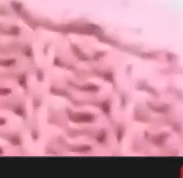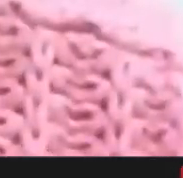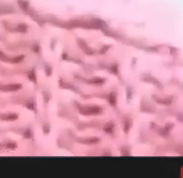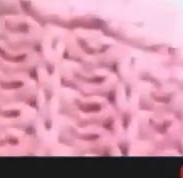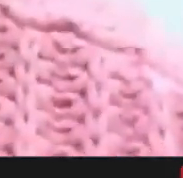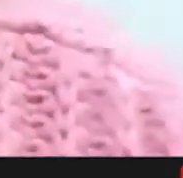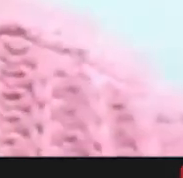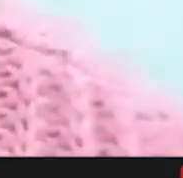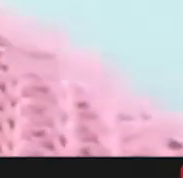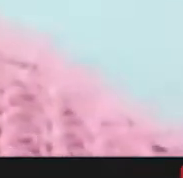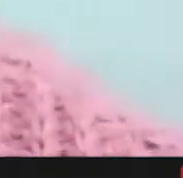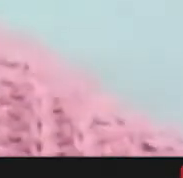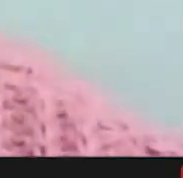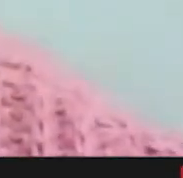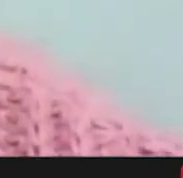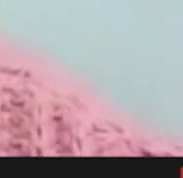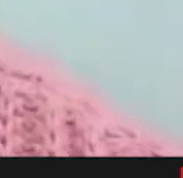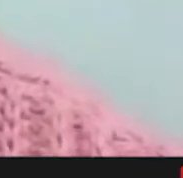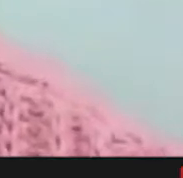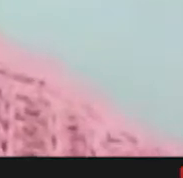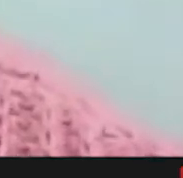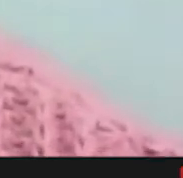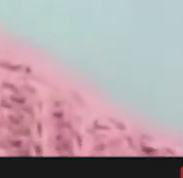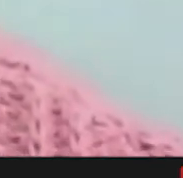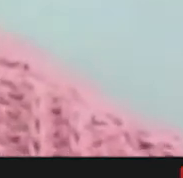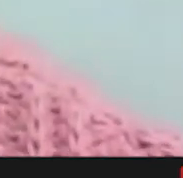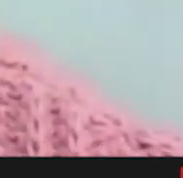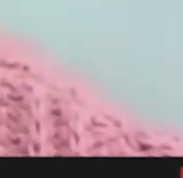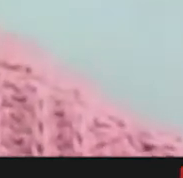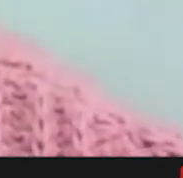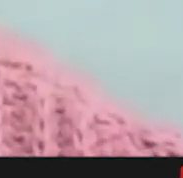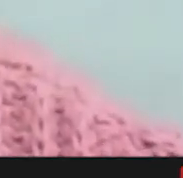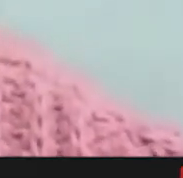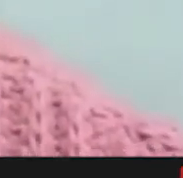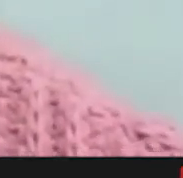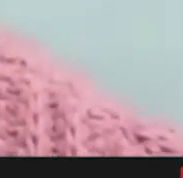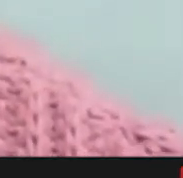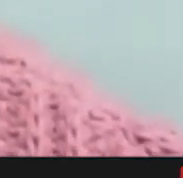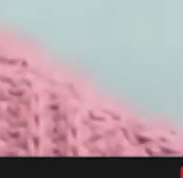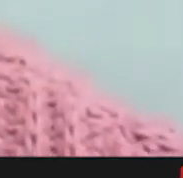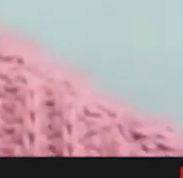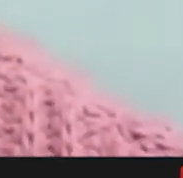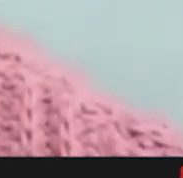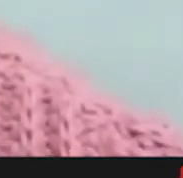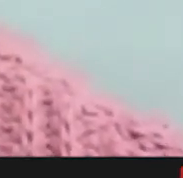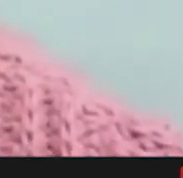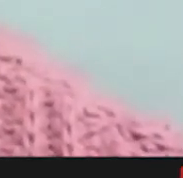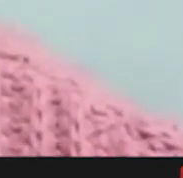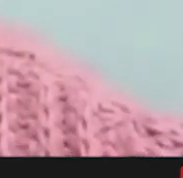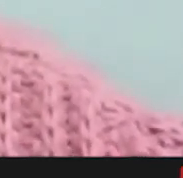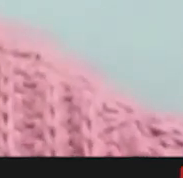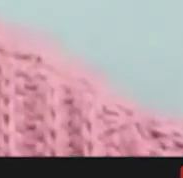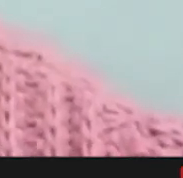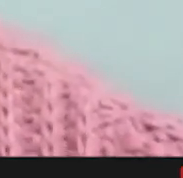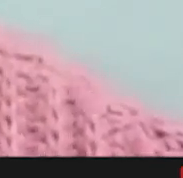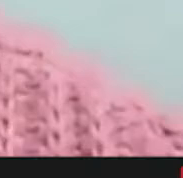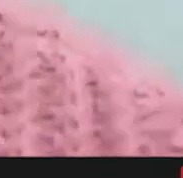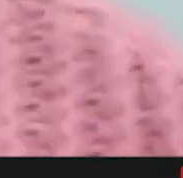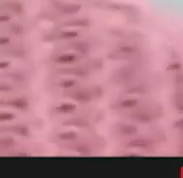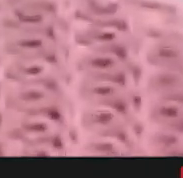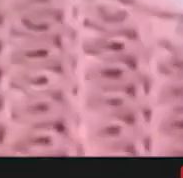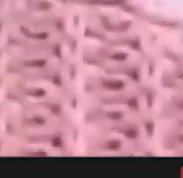a Unicamp atua em toda a rede básica ainda e terciária de saúde de Campinas e região, né? O que eu